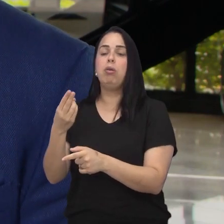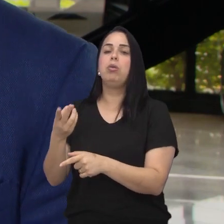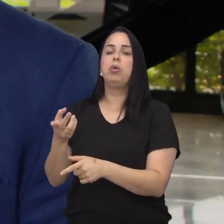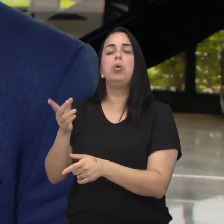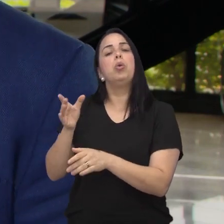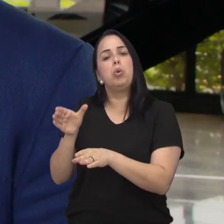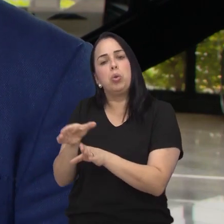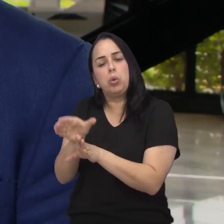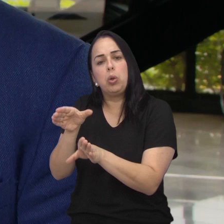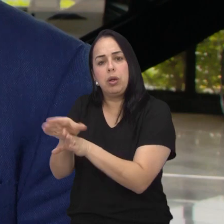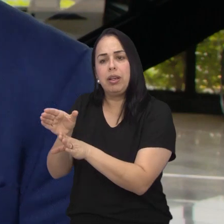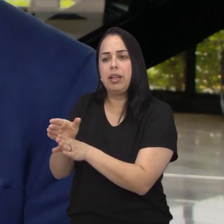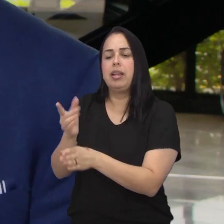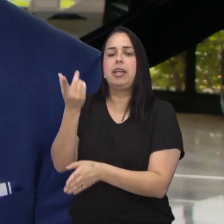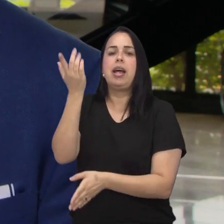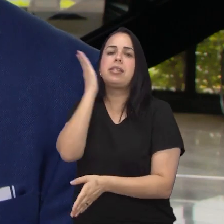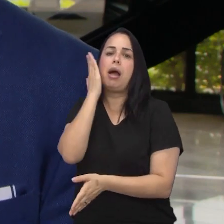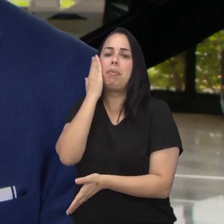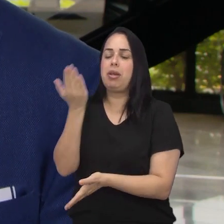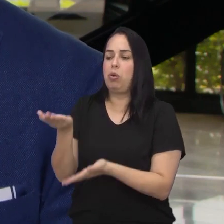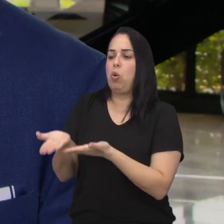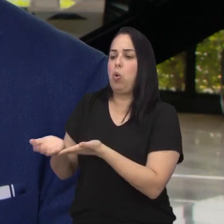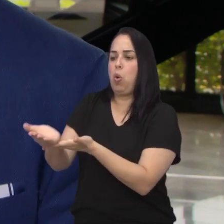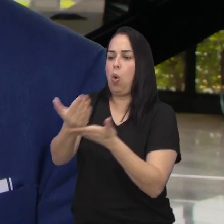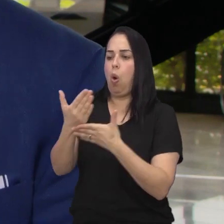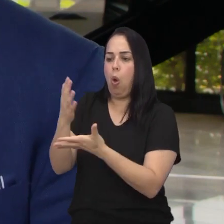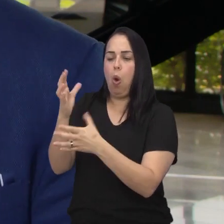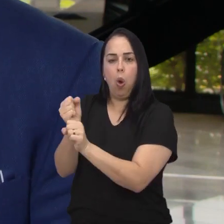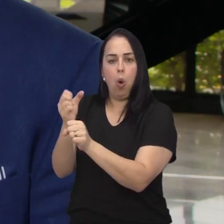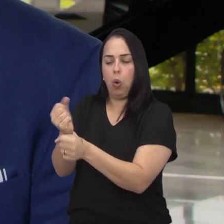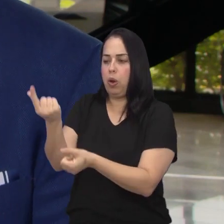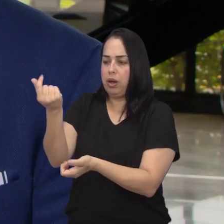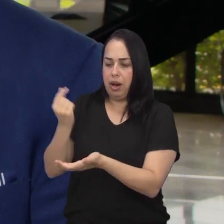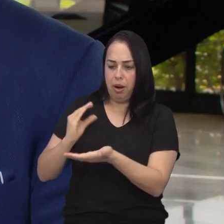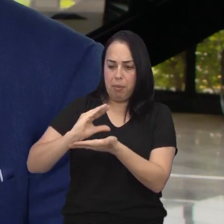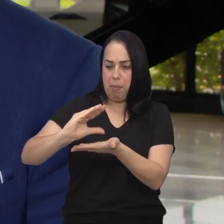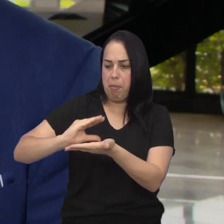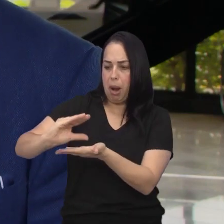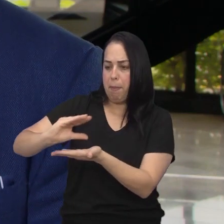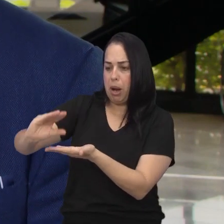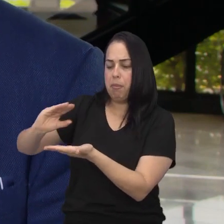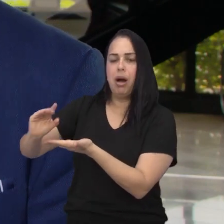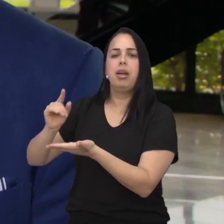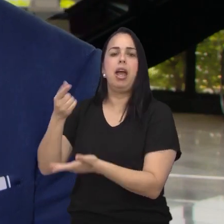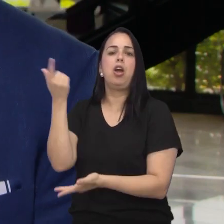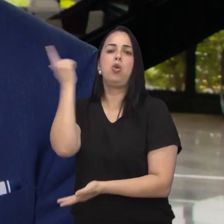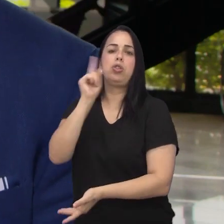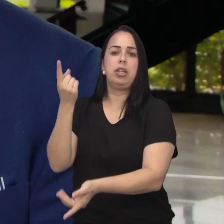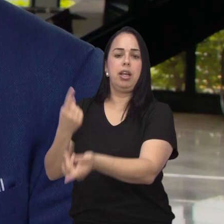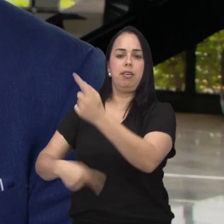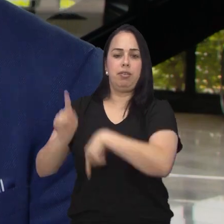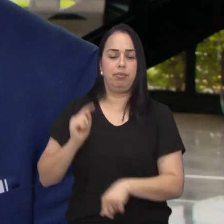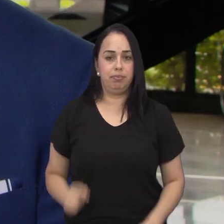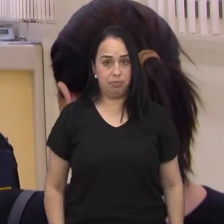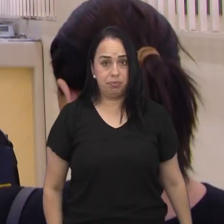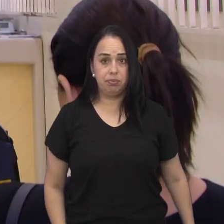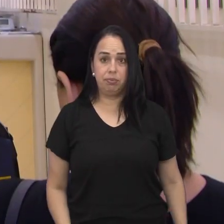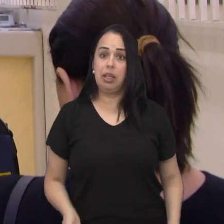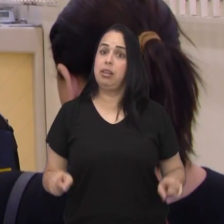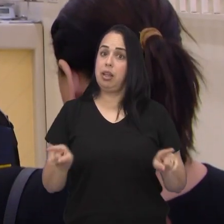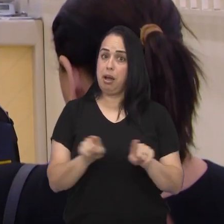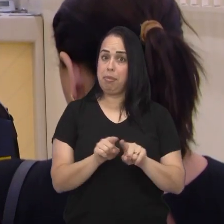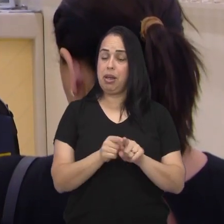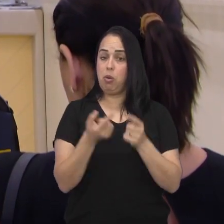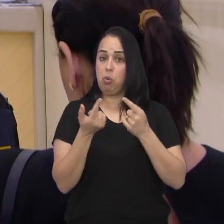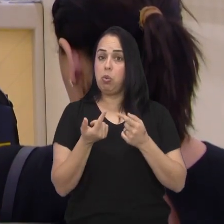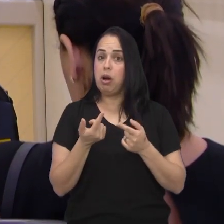conselho, que é quem vai direcionar as receitas daquela companhia para que ela possa gerar lucro e, consequentemente, expandir os negócios dela. Outro